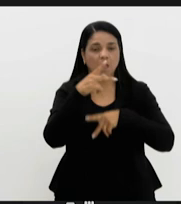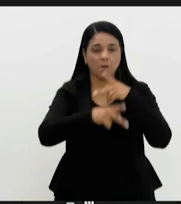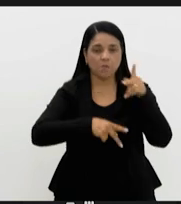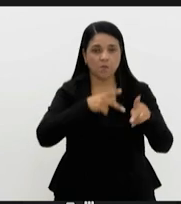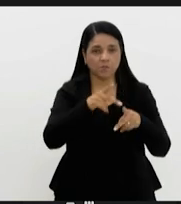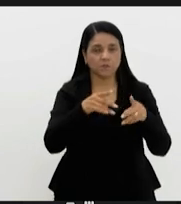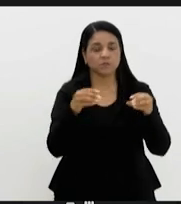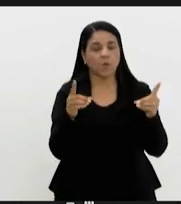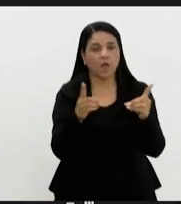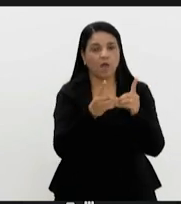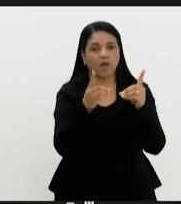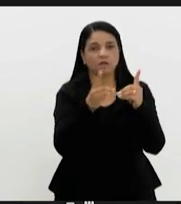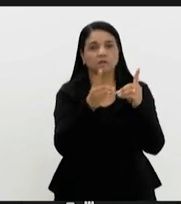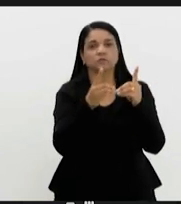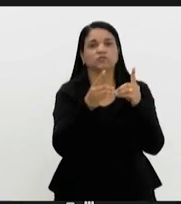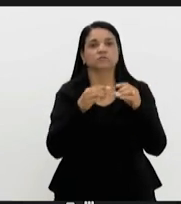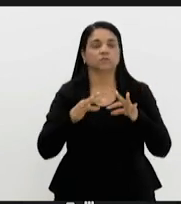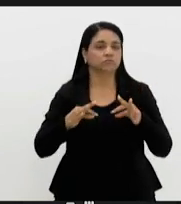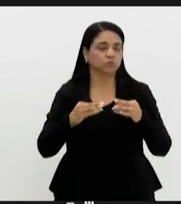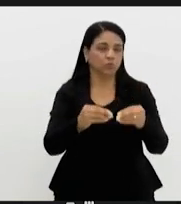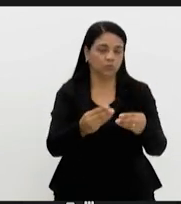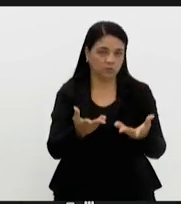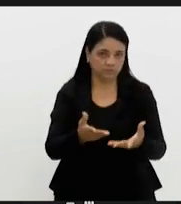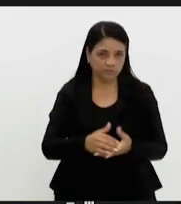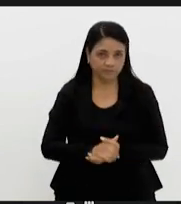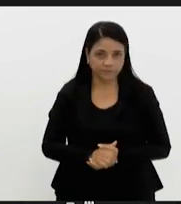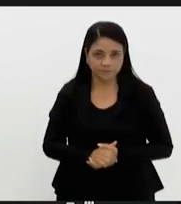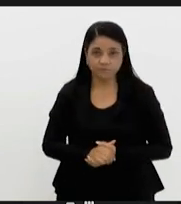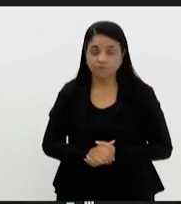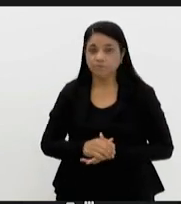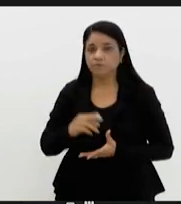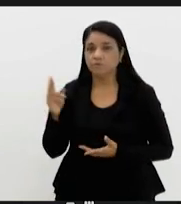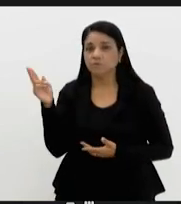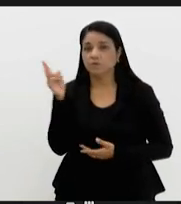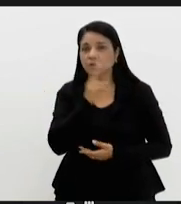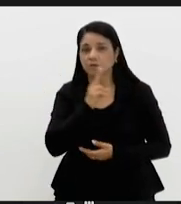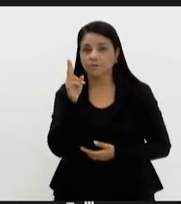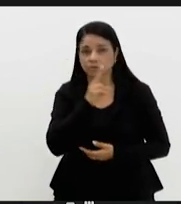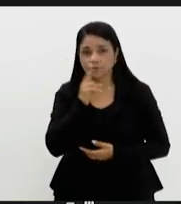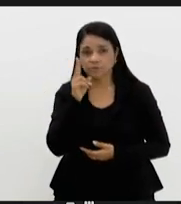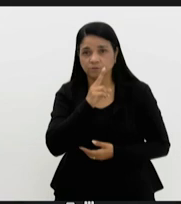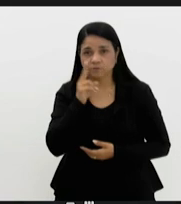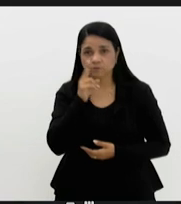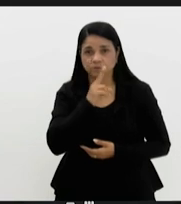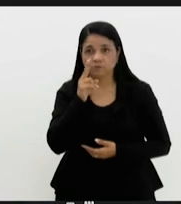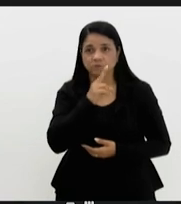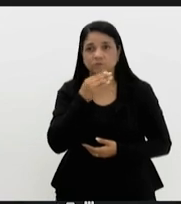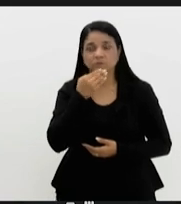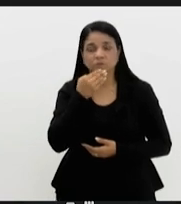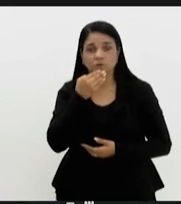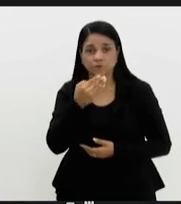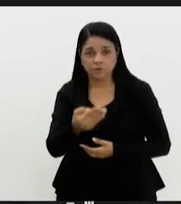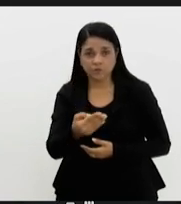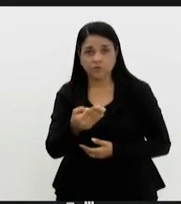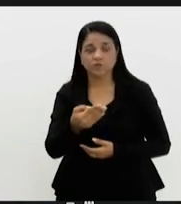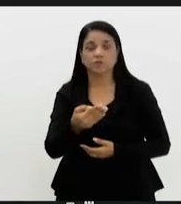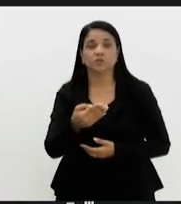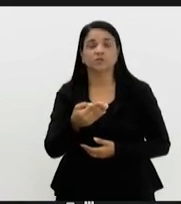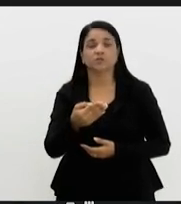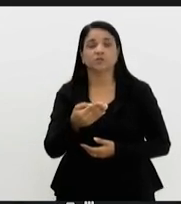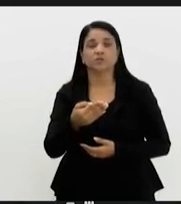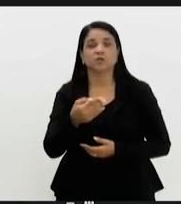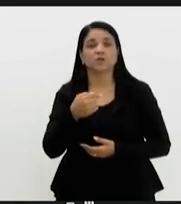seja atendida na sua totalidade. E a urgência que se faz por isso eu pedi o requerimento de urgência, porque